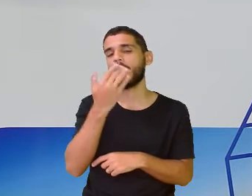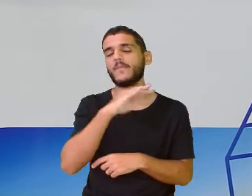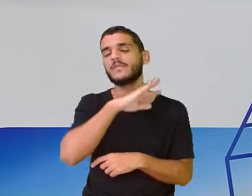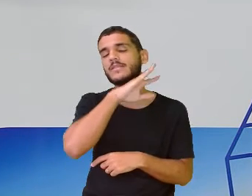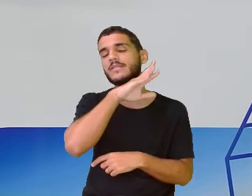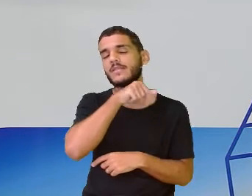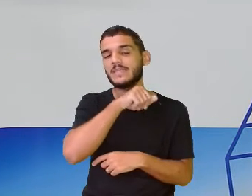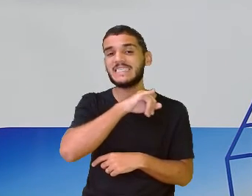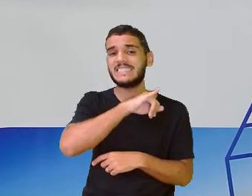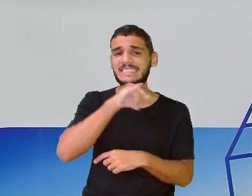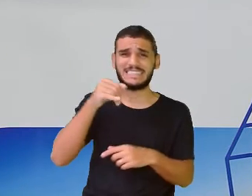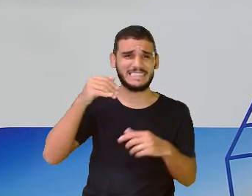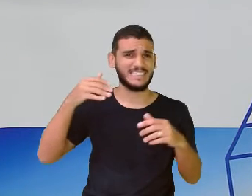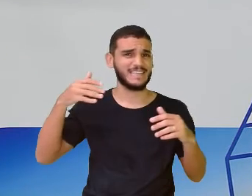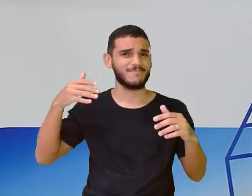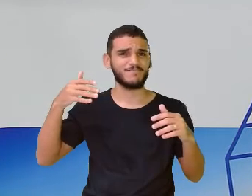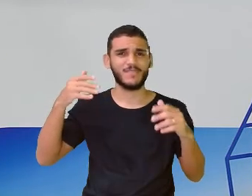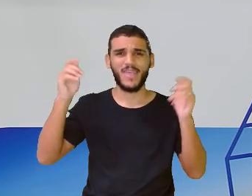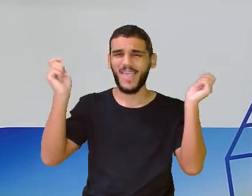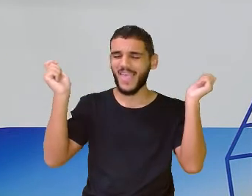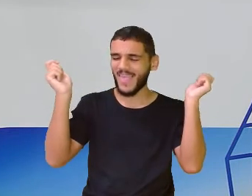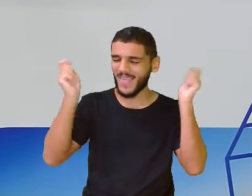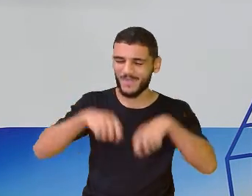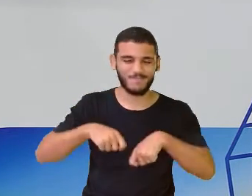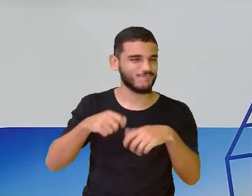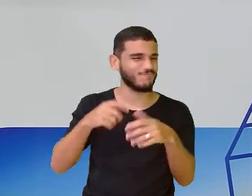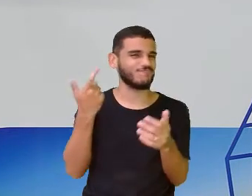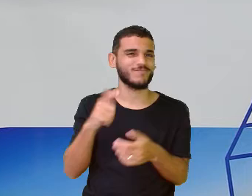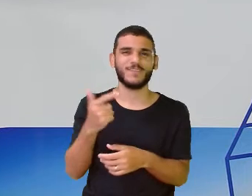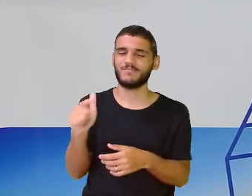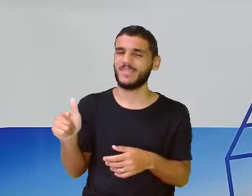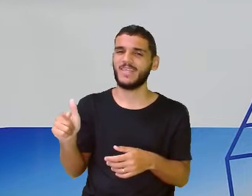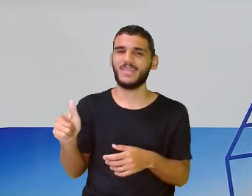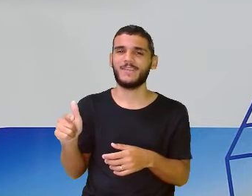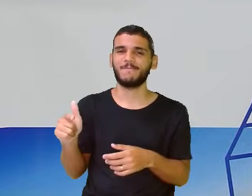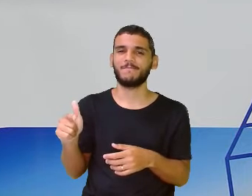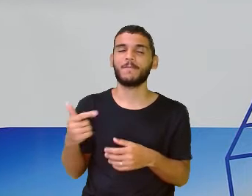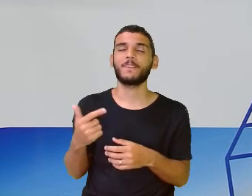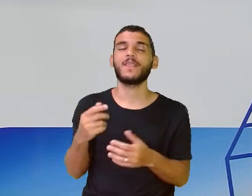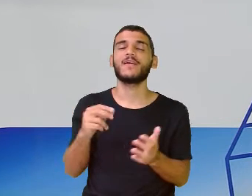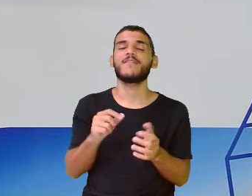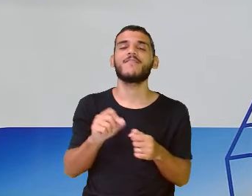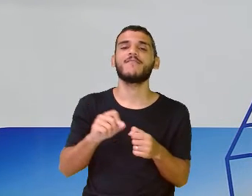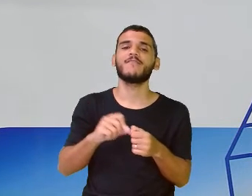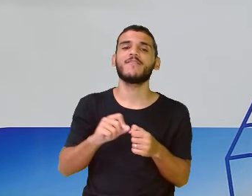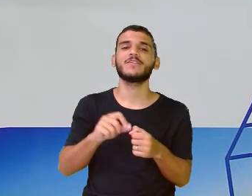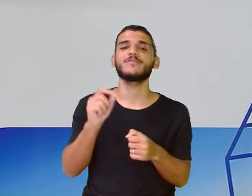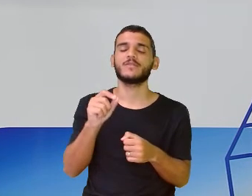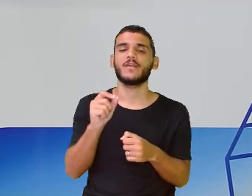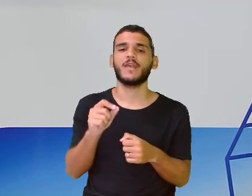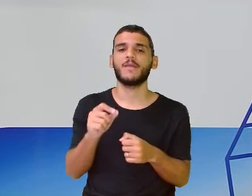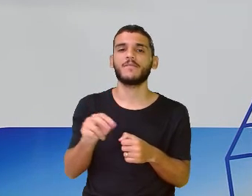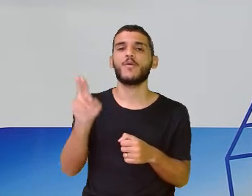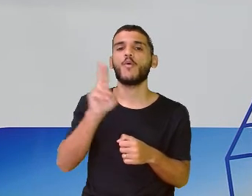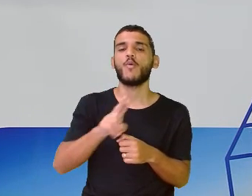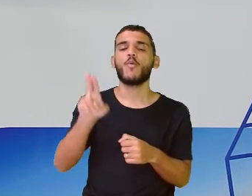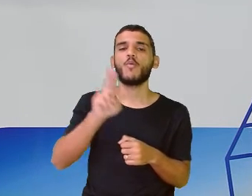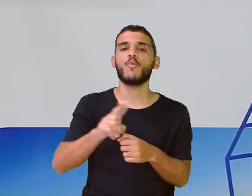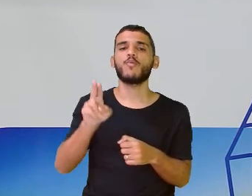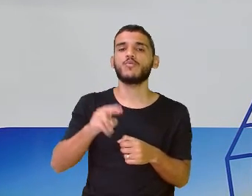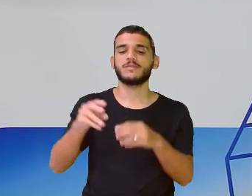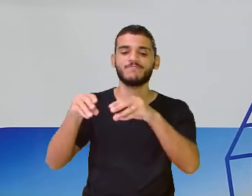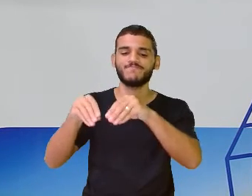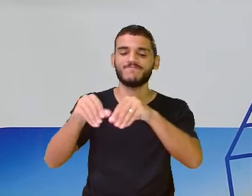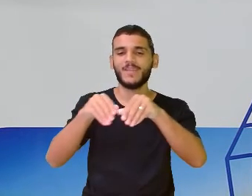nenhuma coisa nem outra, ele pode ser transformado em compostagem, que é transformar esse alimento em adubo orgânico